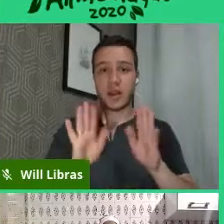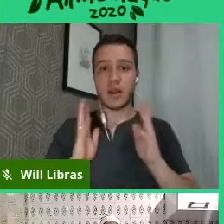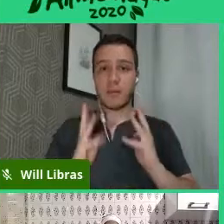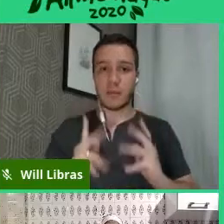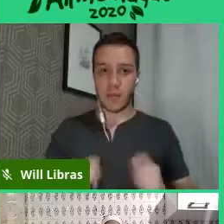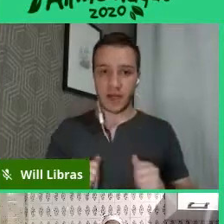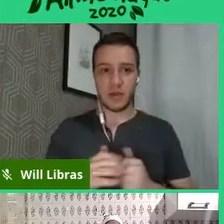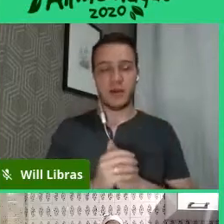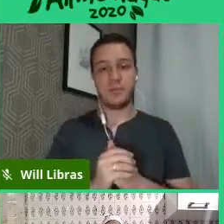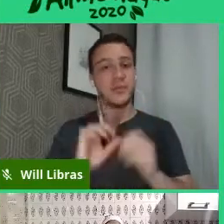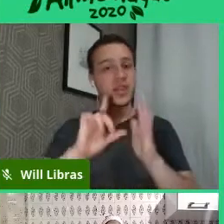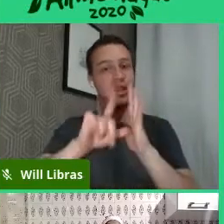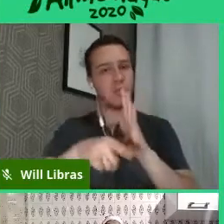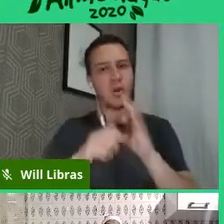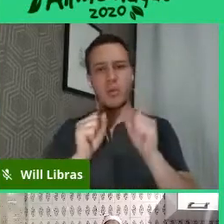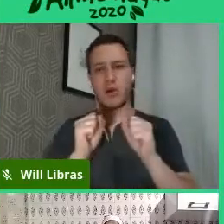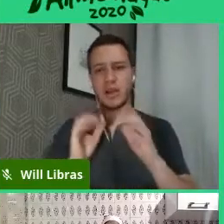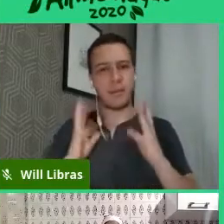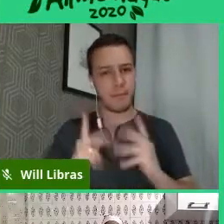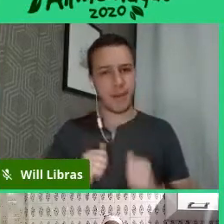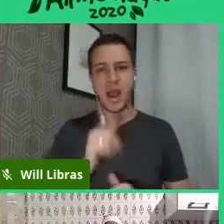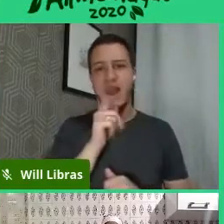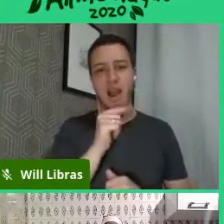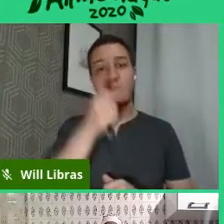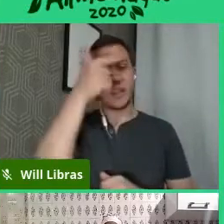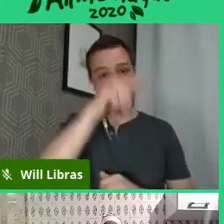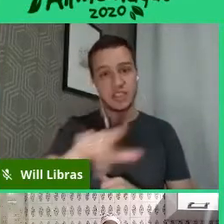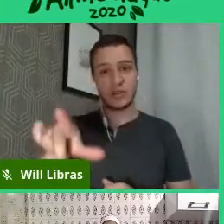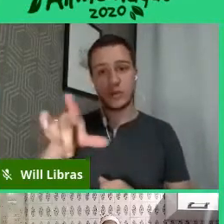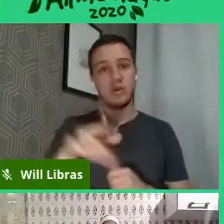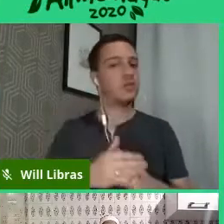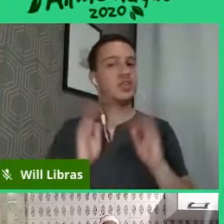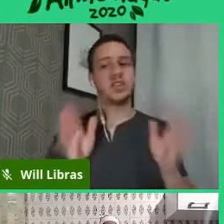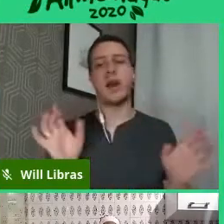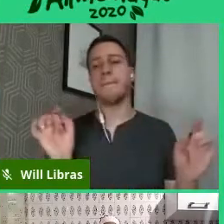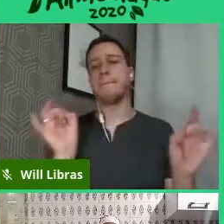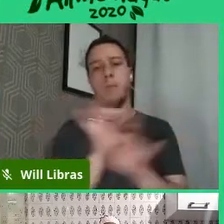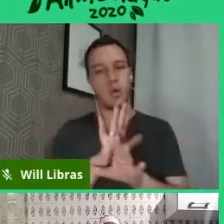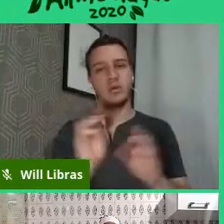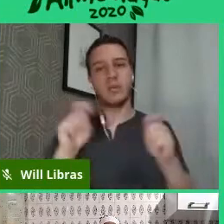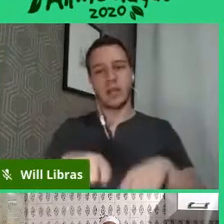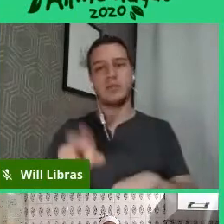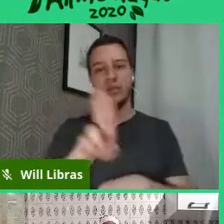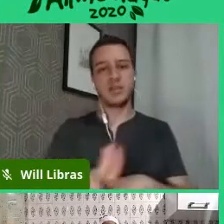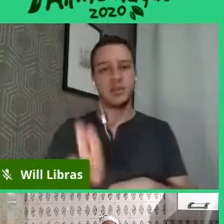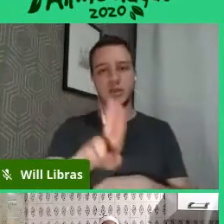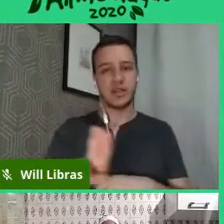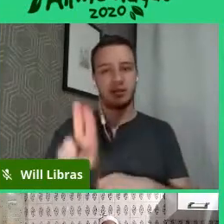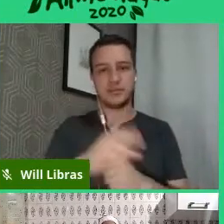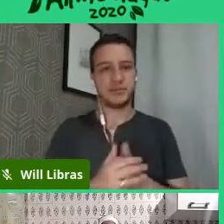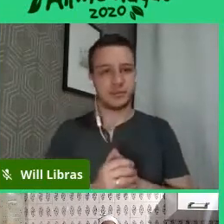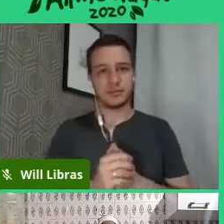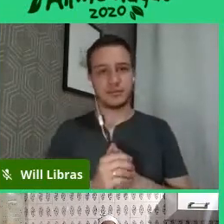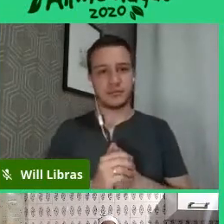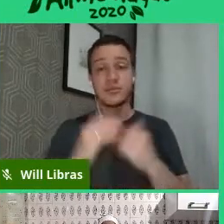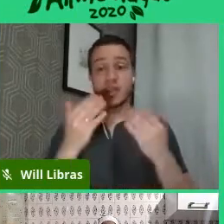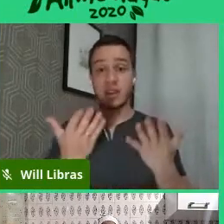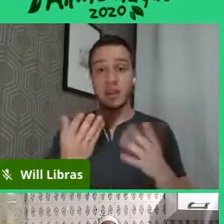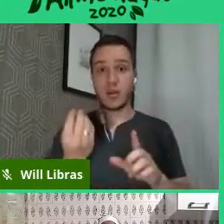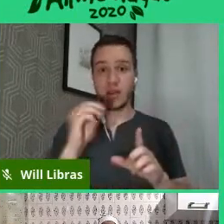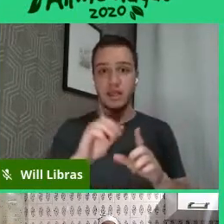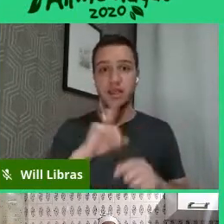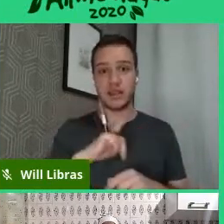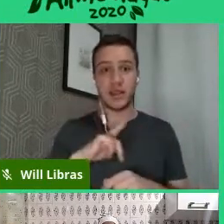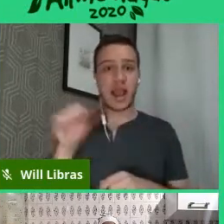higienizados. Depois pode lavar de novo em água corrente e já está pronto para ser utilizado. Então, aqui eu coloquei a cenoura